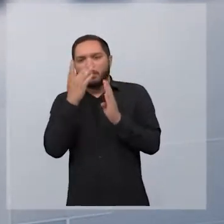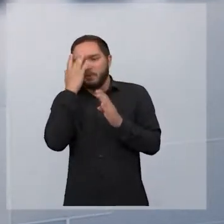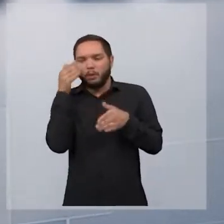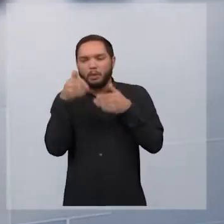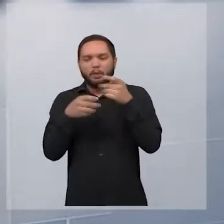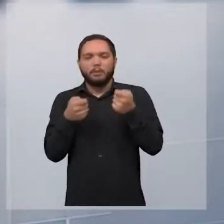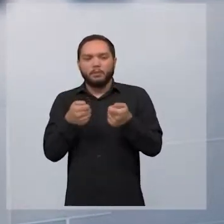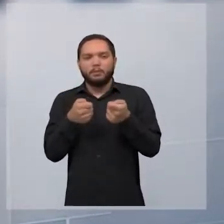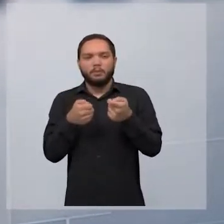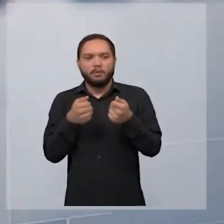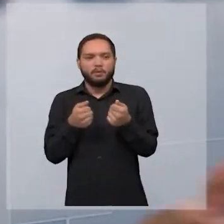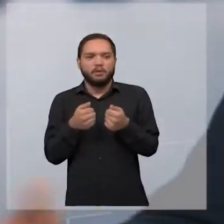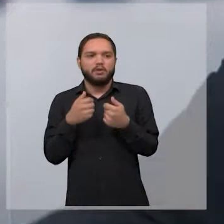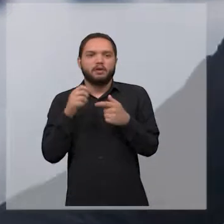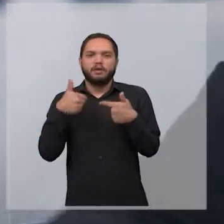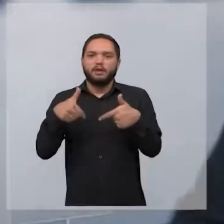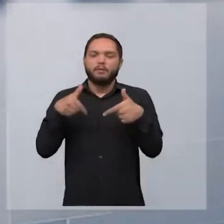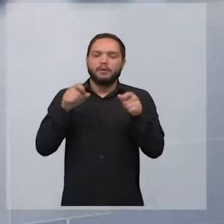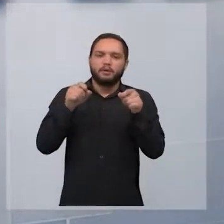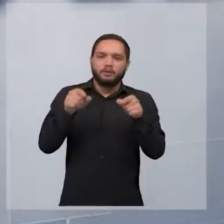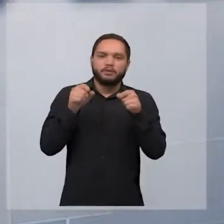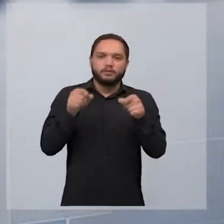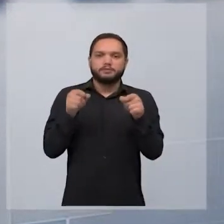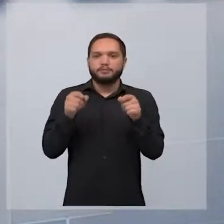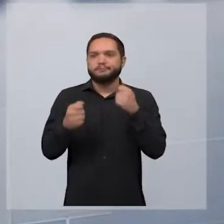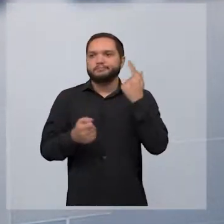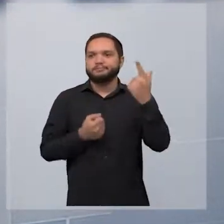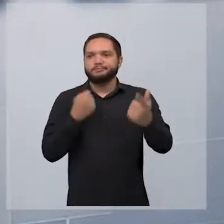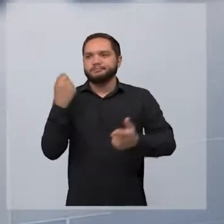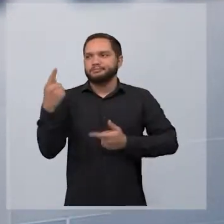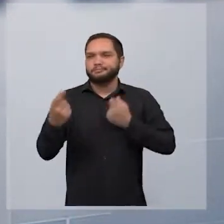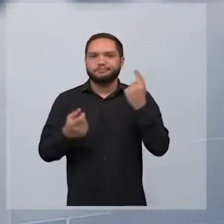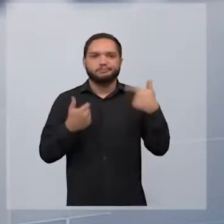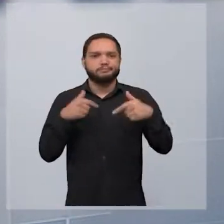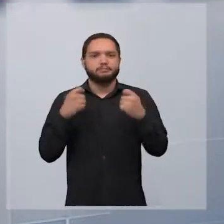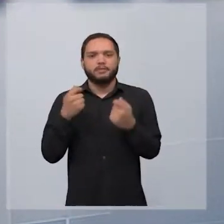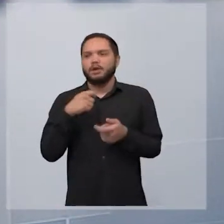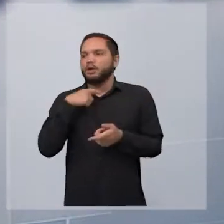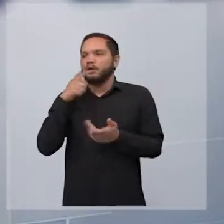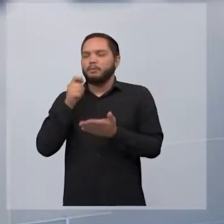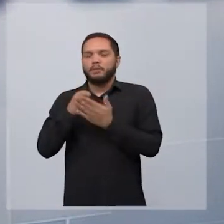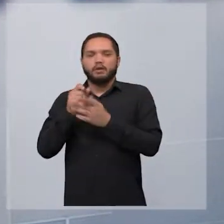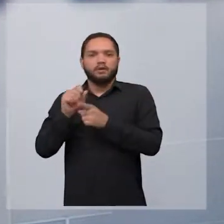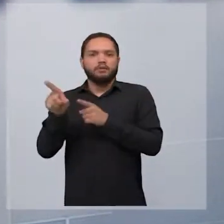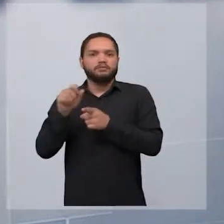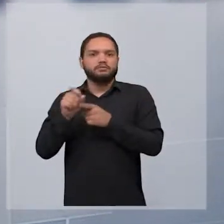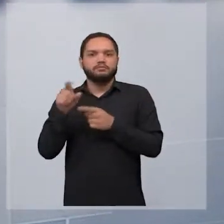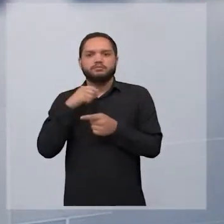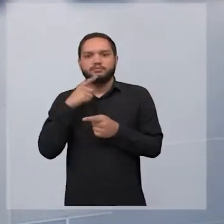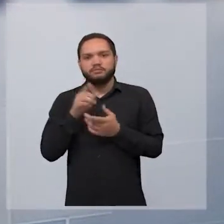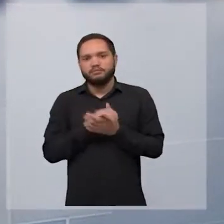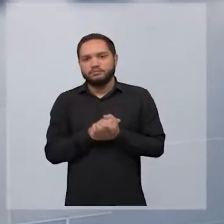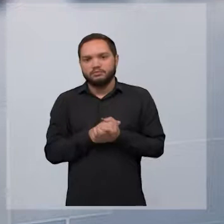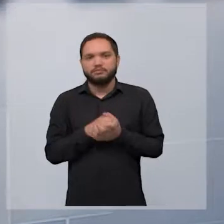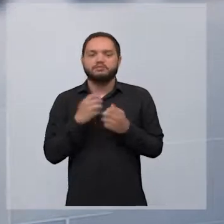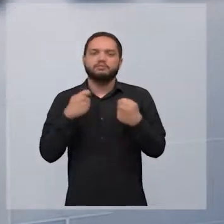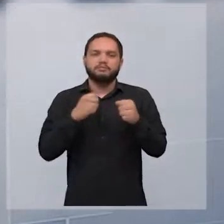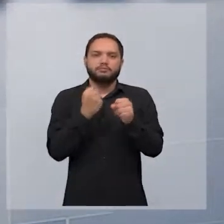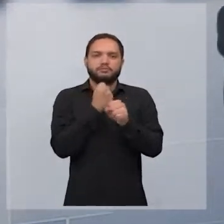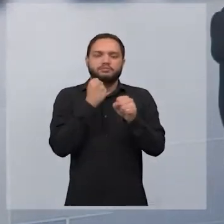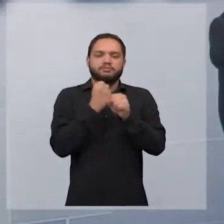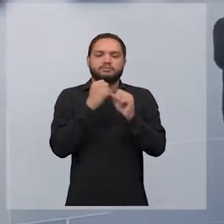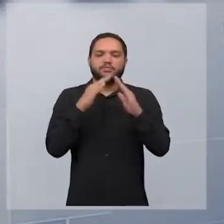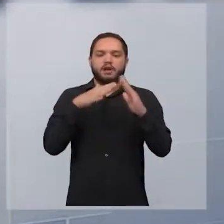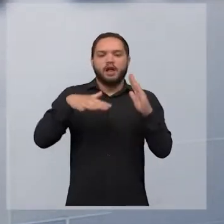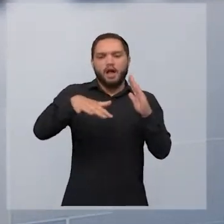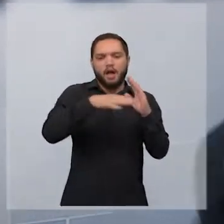bico e tal, aí ele não consegue pagar o aluguel. Aí ele foi obrigado a fazer uma casinha dele ali numa área que era de preservação. Aí depois a